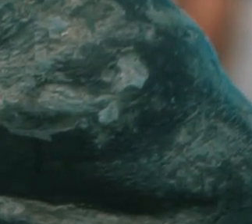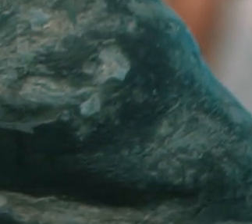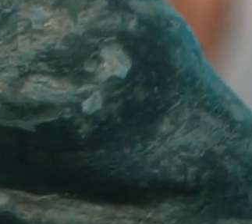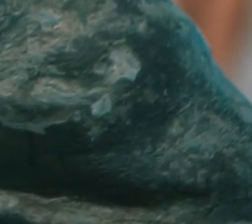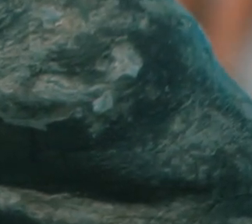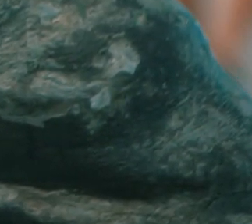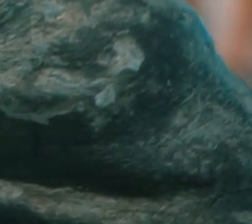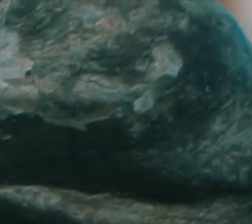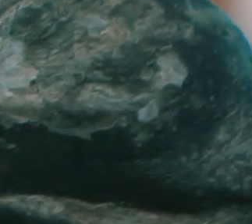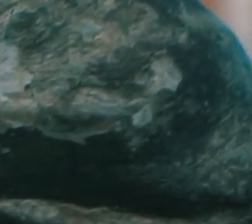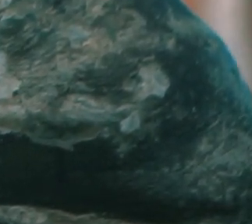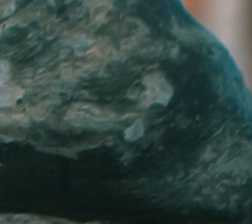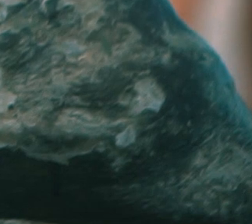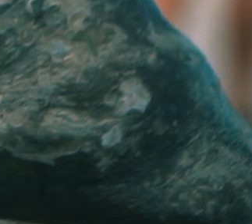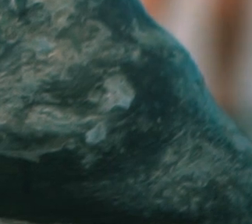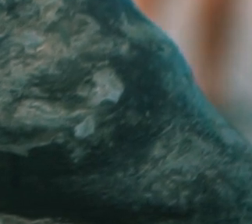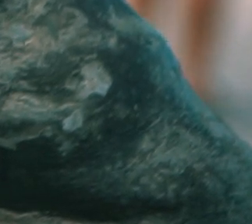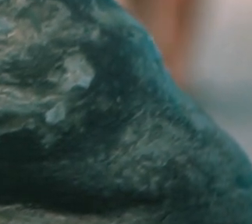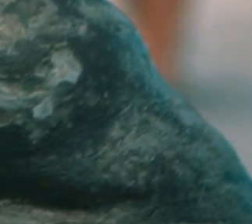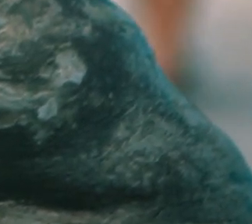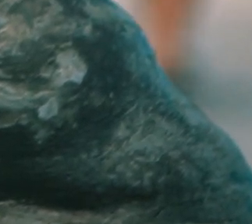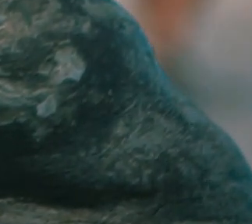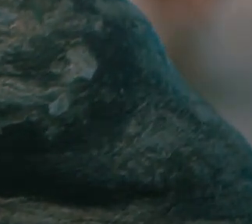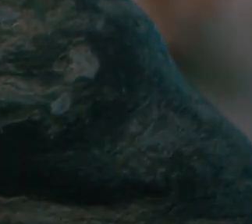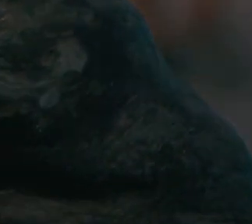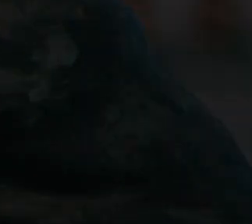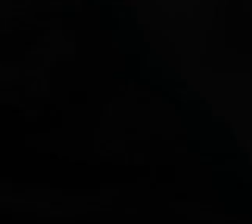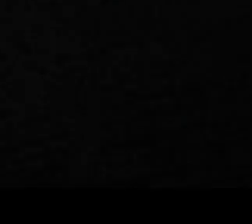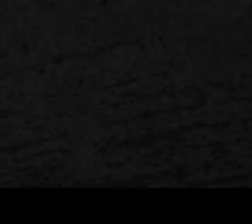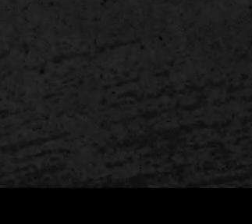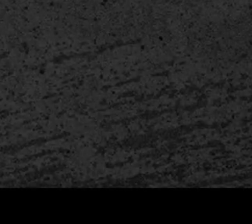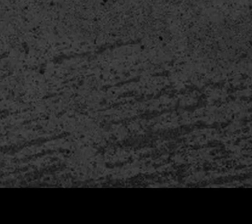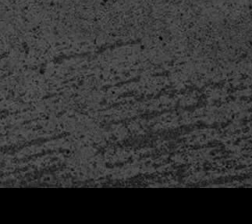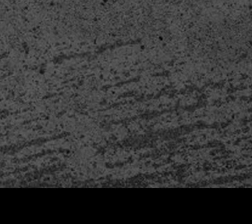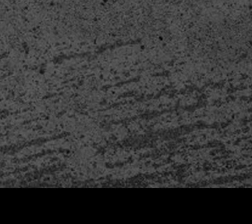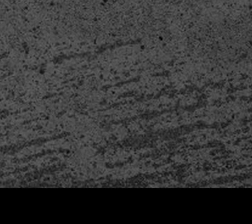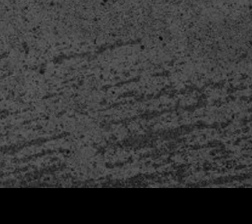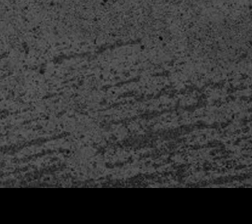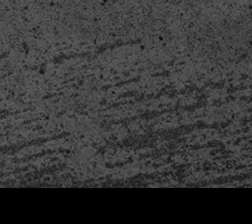Música.